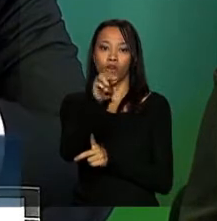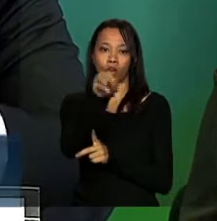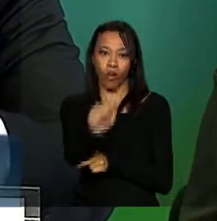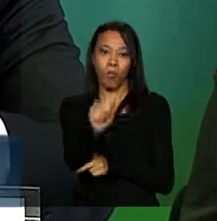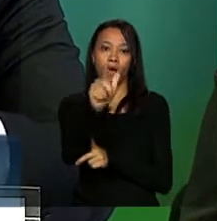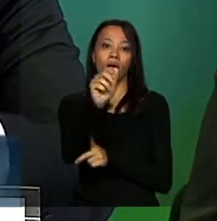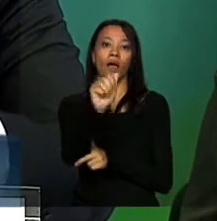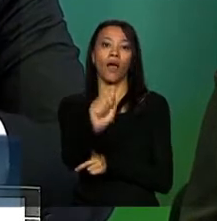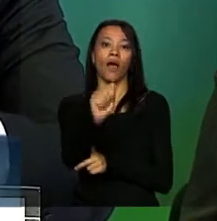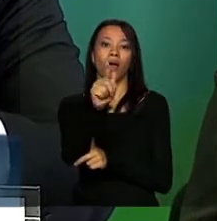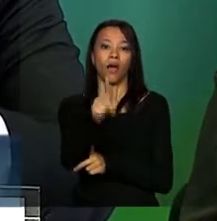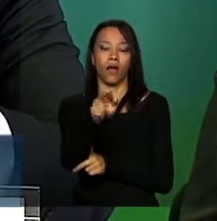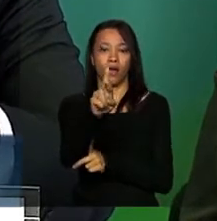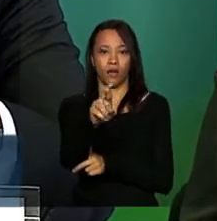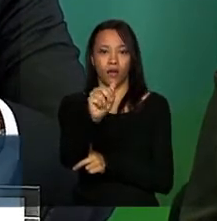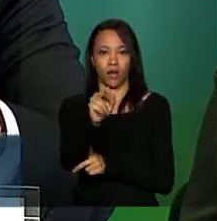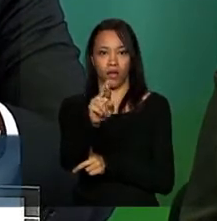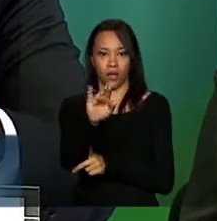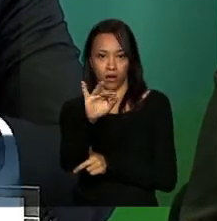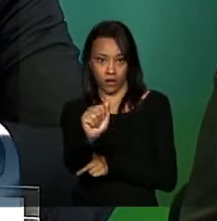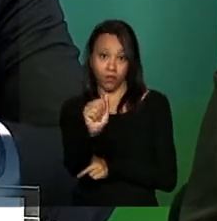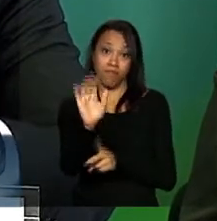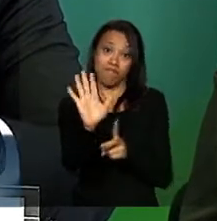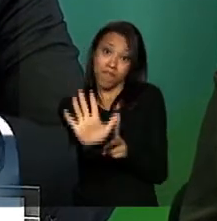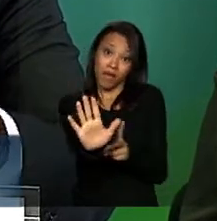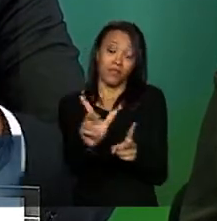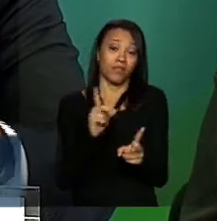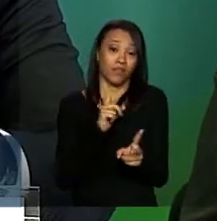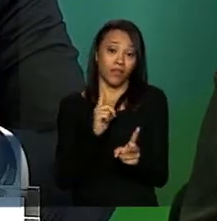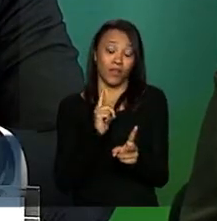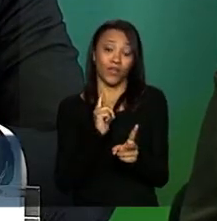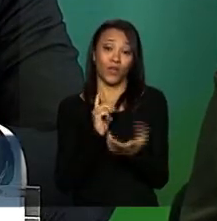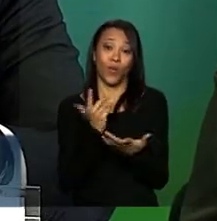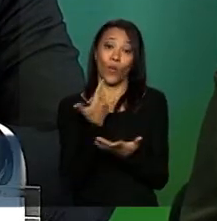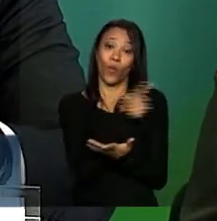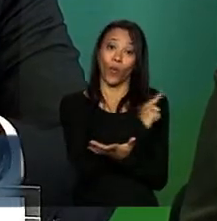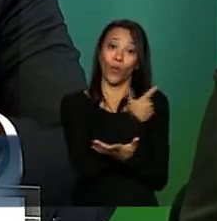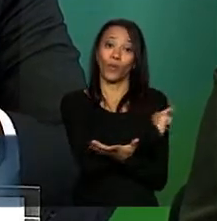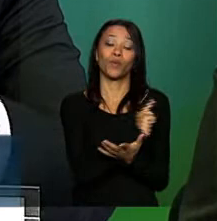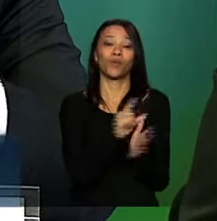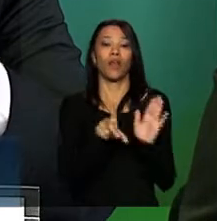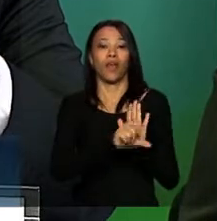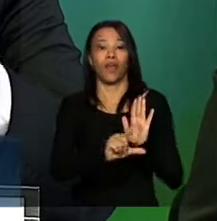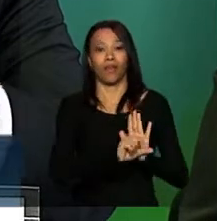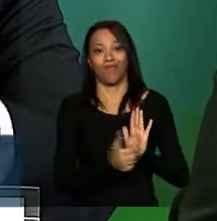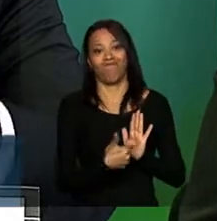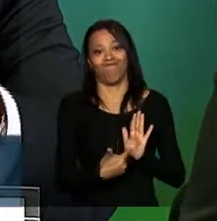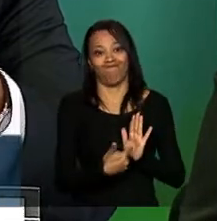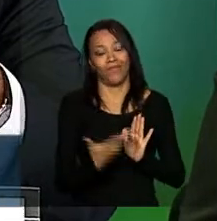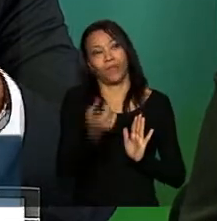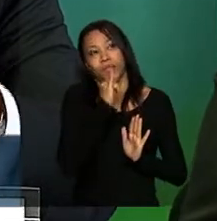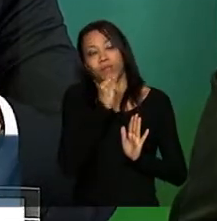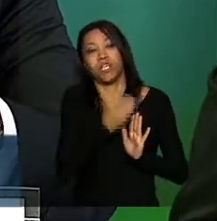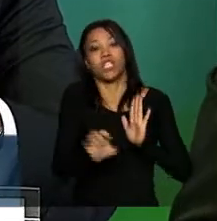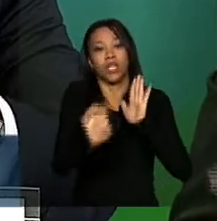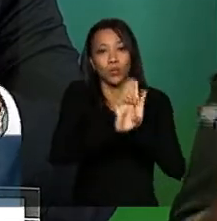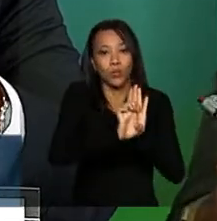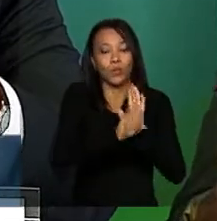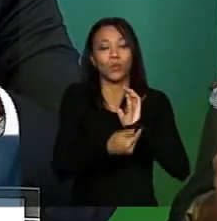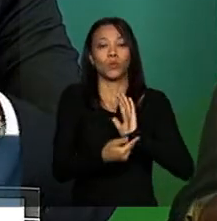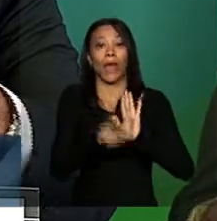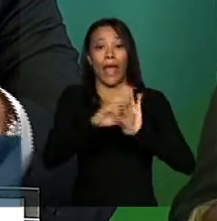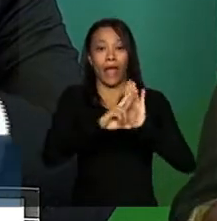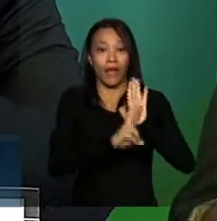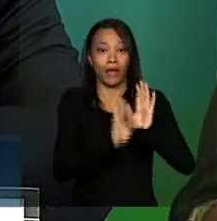Mas tem uma parte jurídica que ainda não foi... Nós estamos concluindo esses dias, que é a questão de estatuto,